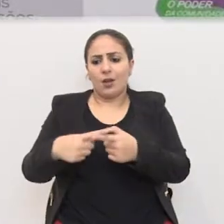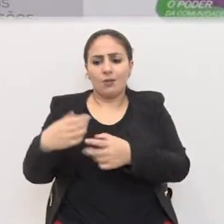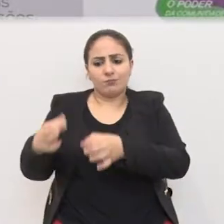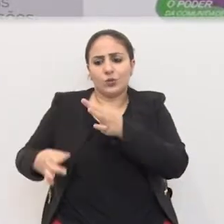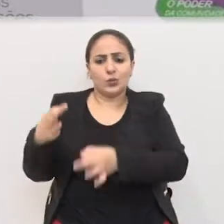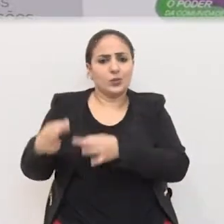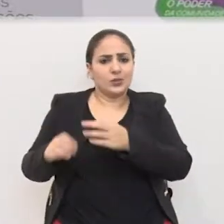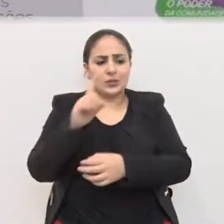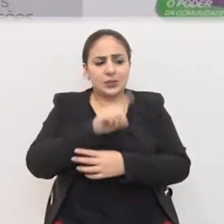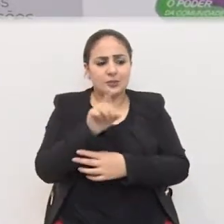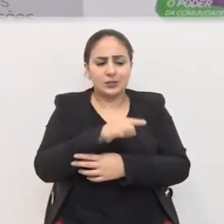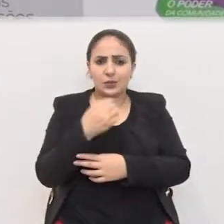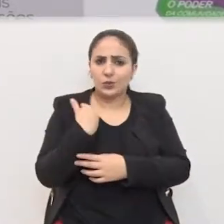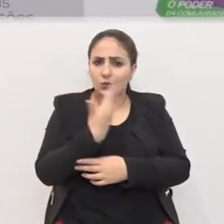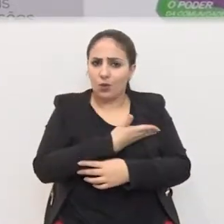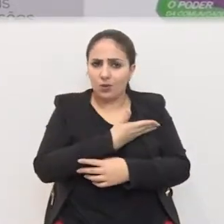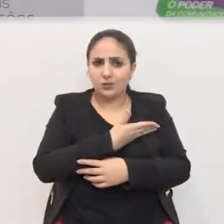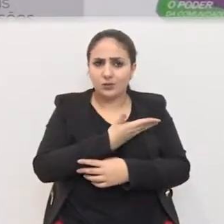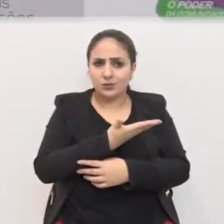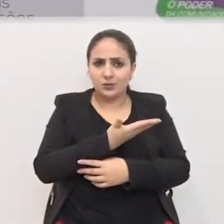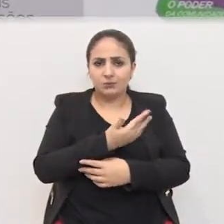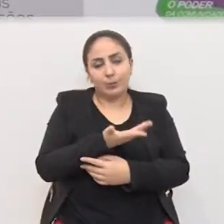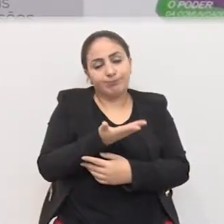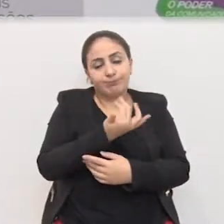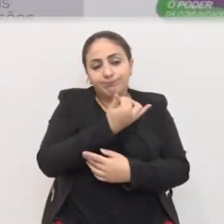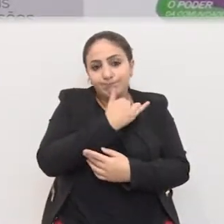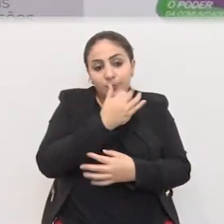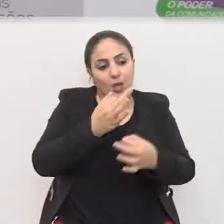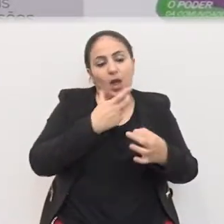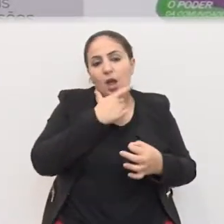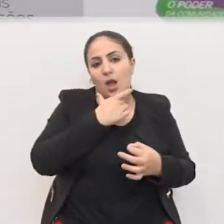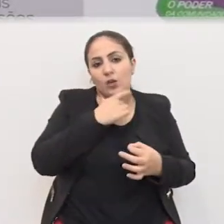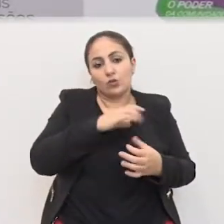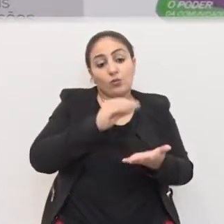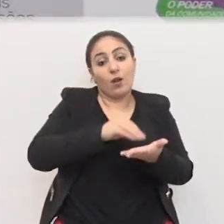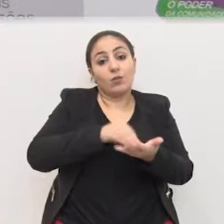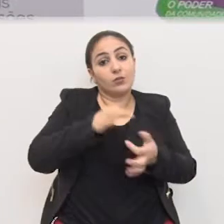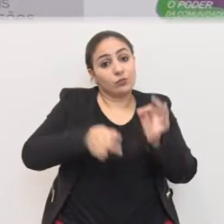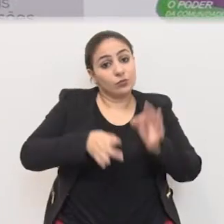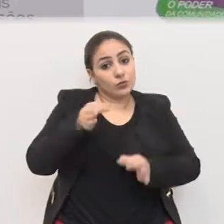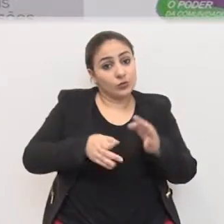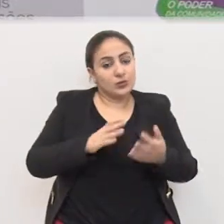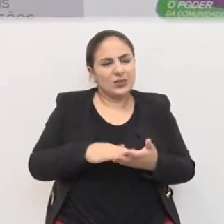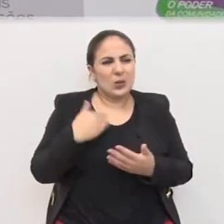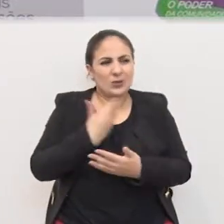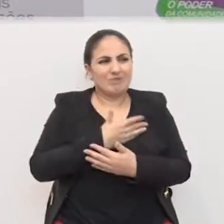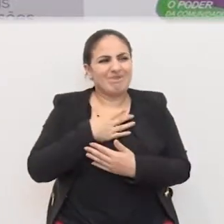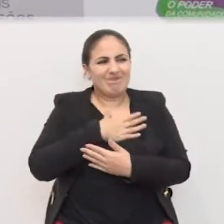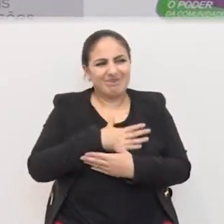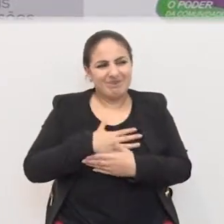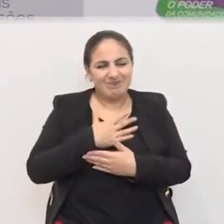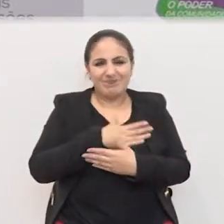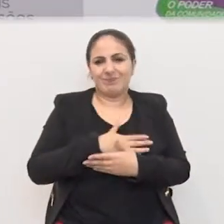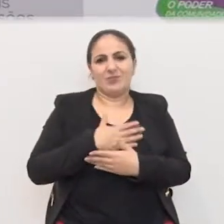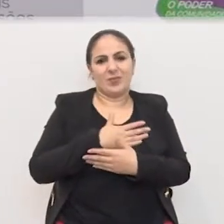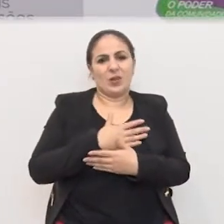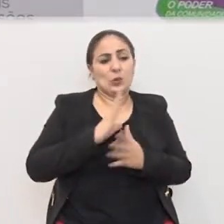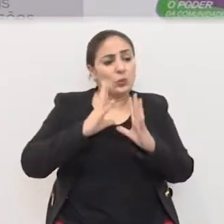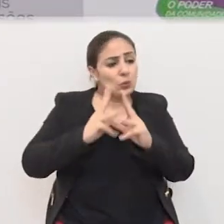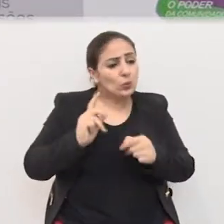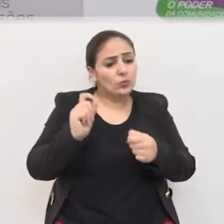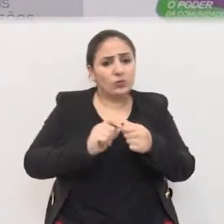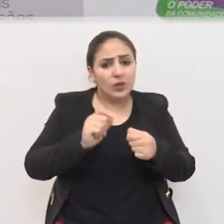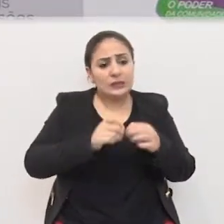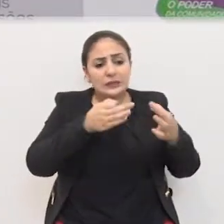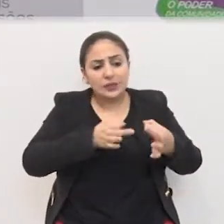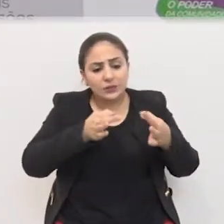acho injusta, mas que enfim foi tomada, né? Então fica bastante amargo, assim, um gosto bastante amargo por tudo